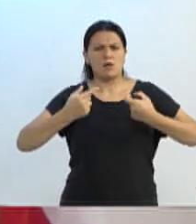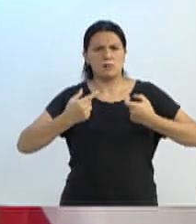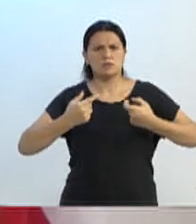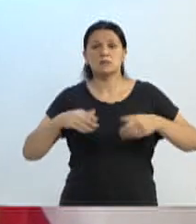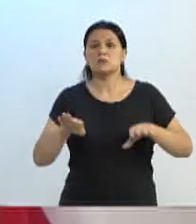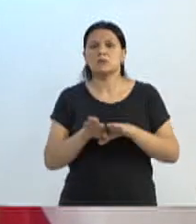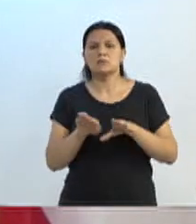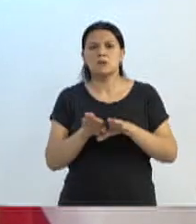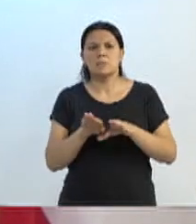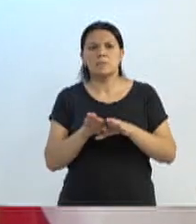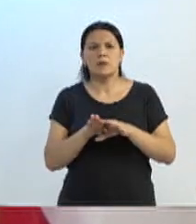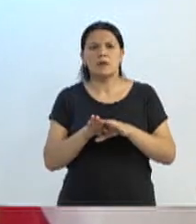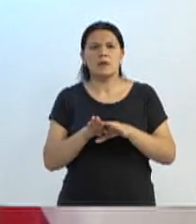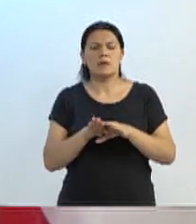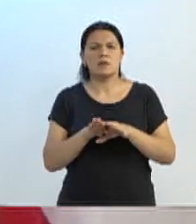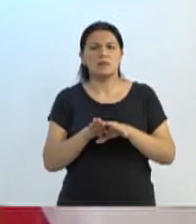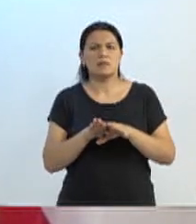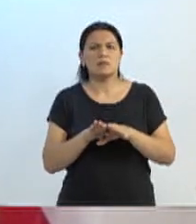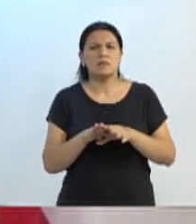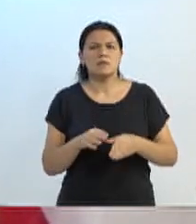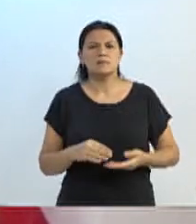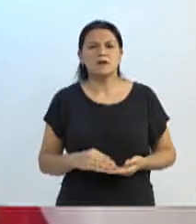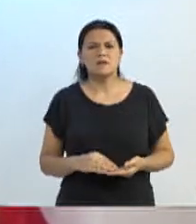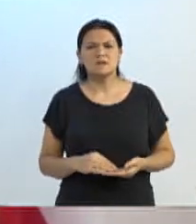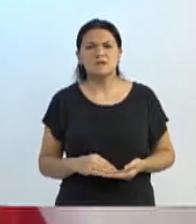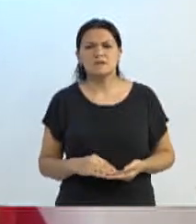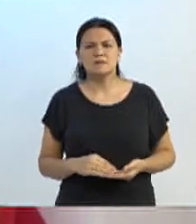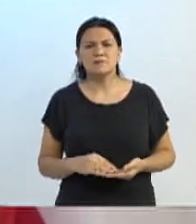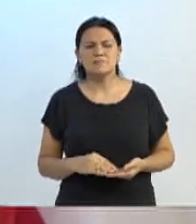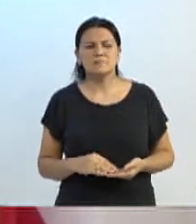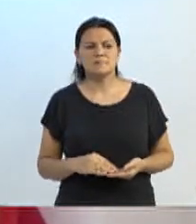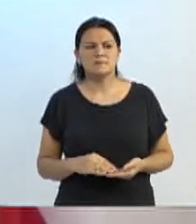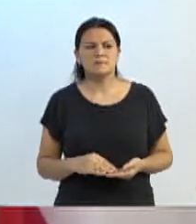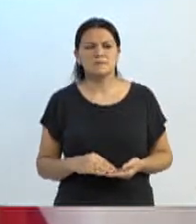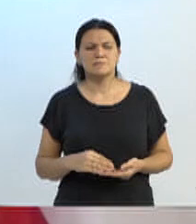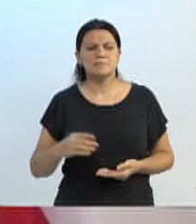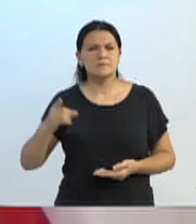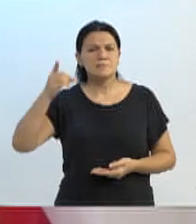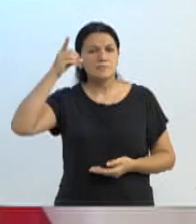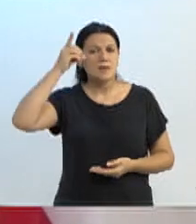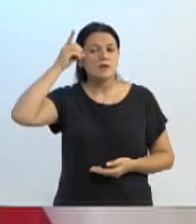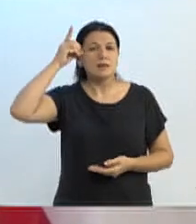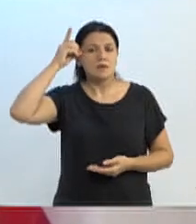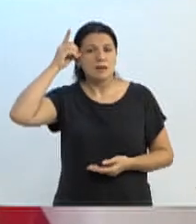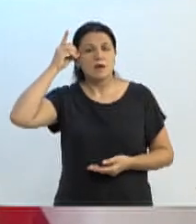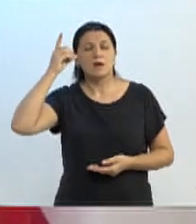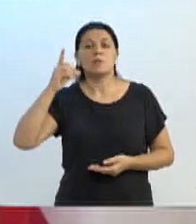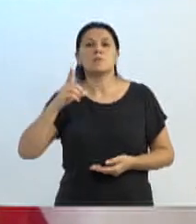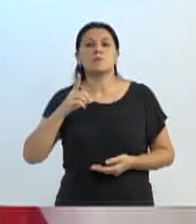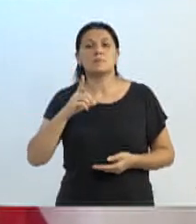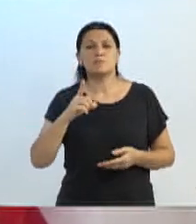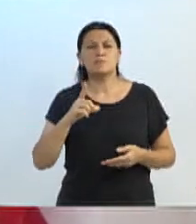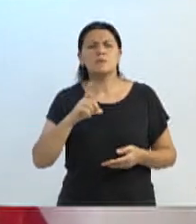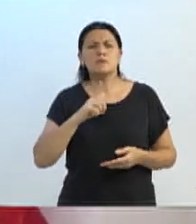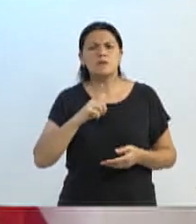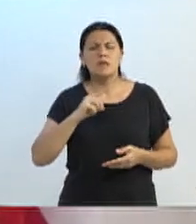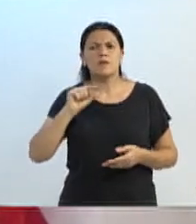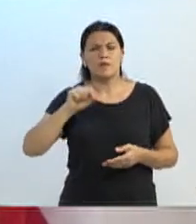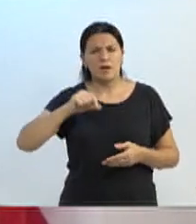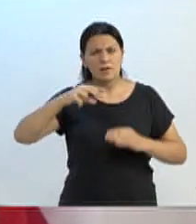de síndrome de Down, porque eu sei que os vereadores receberam, acho que toda a casa recebeu, aquela carta